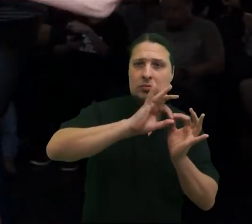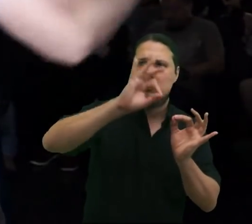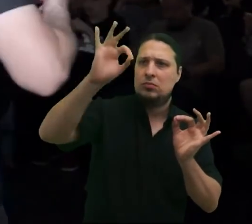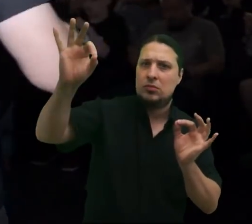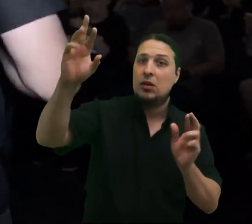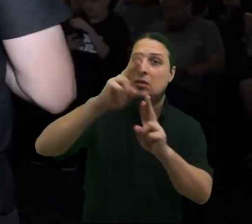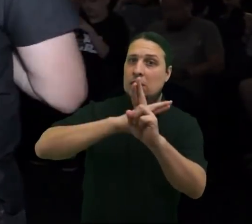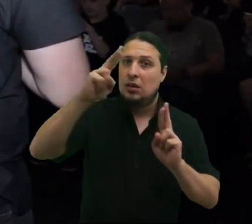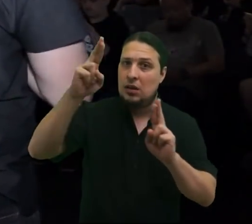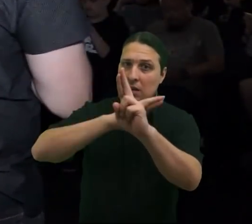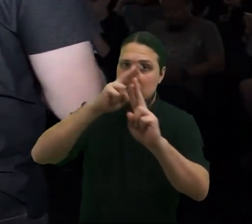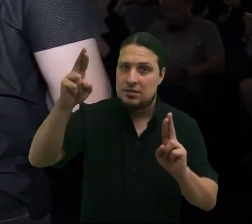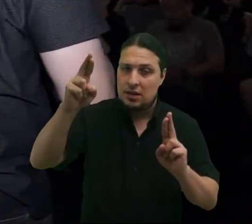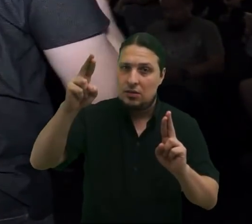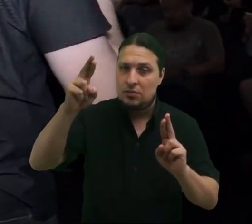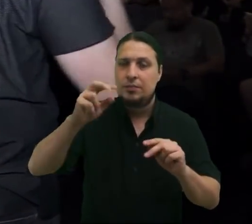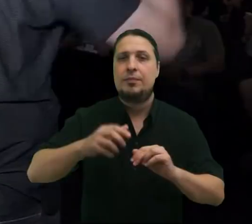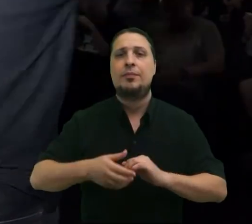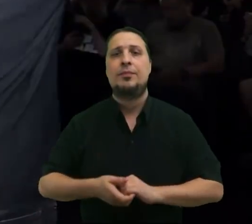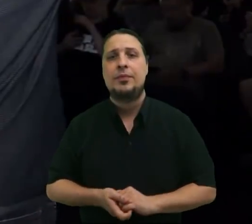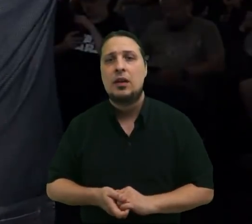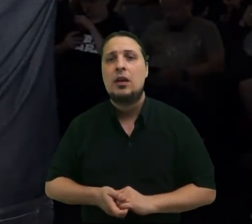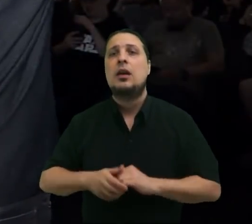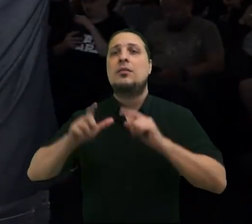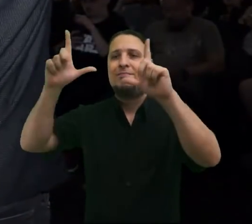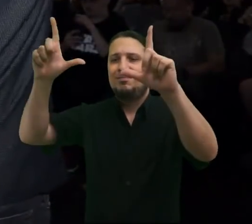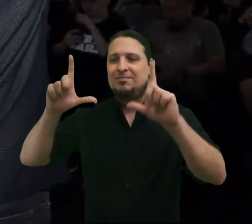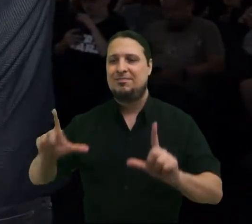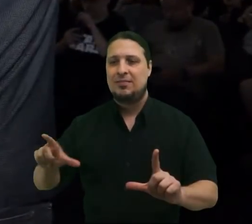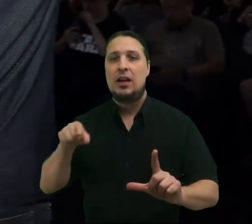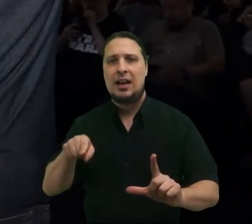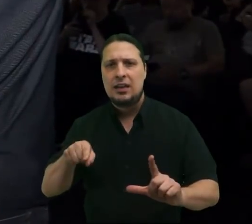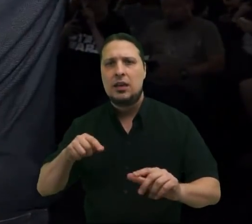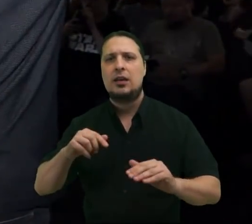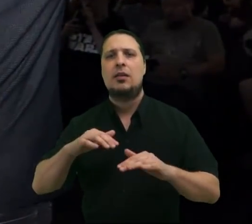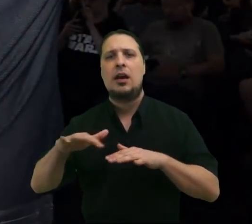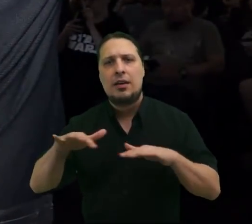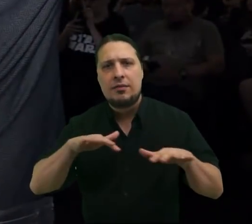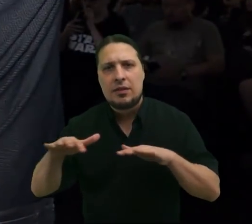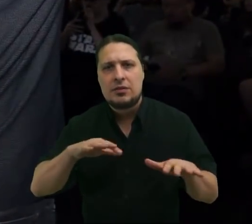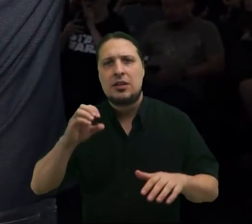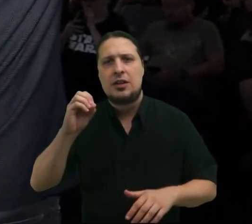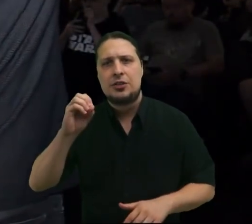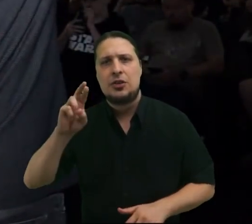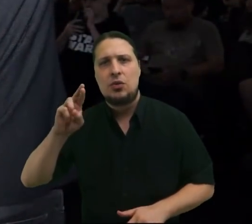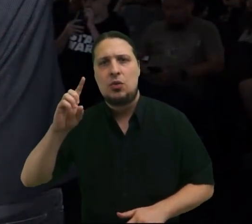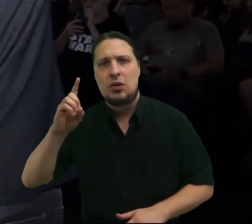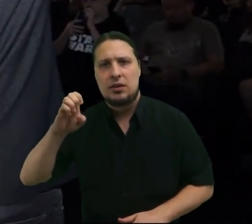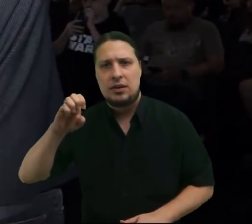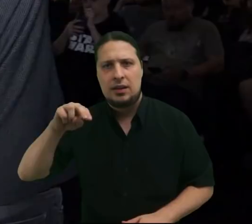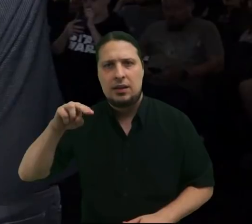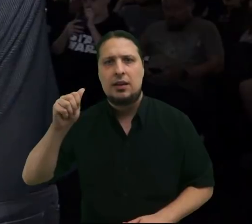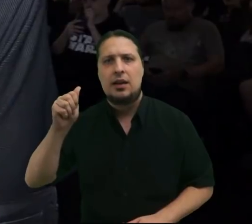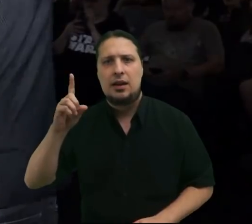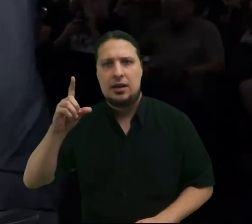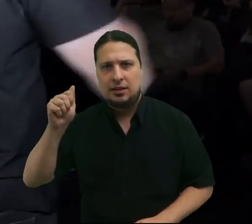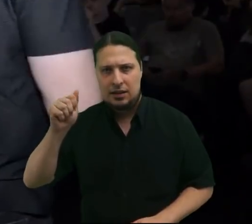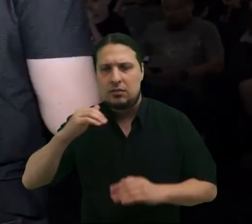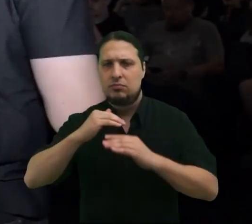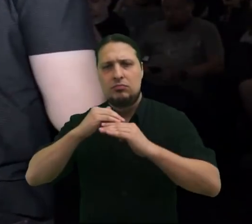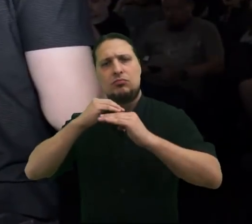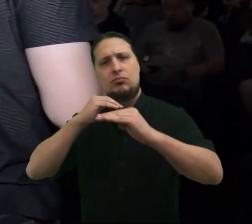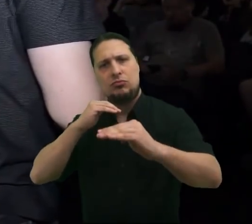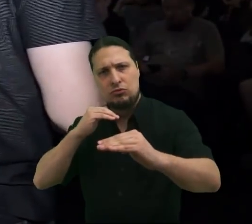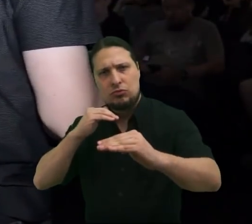aleatório em torno do centro, que é o movimento aleatório. Então, tu mede os dois tipos, tá? E a ideia é que tu tem uma curva